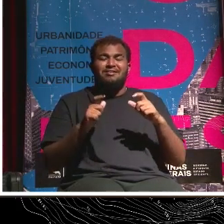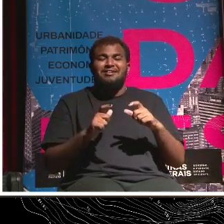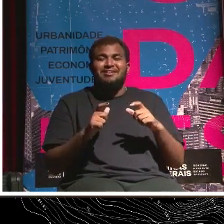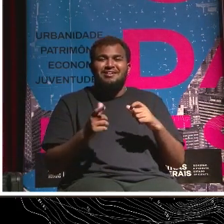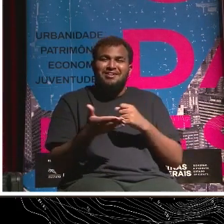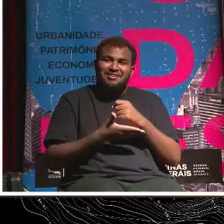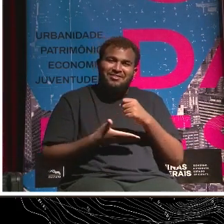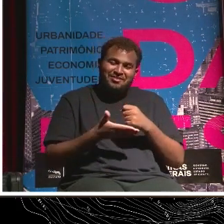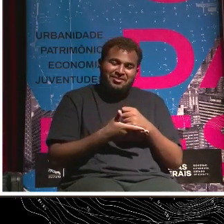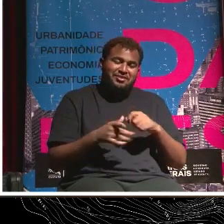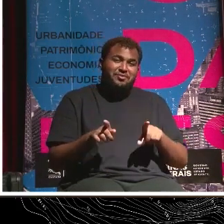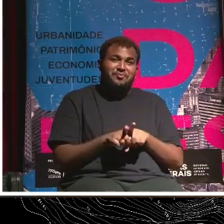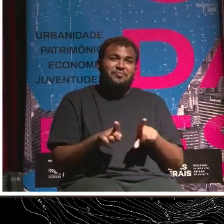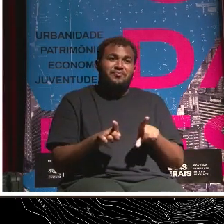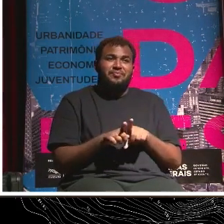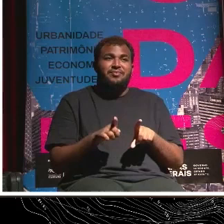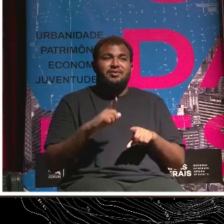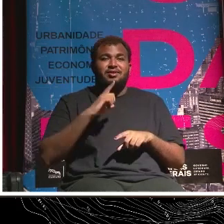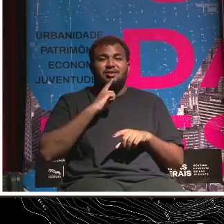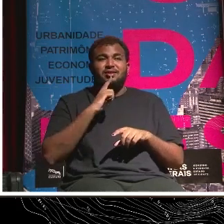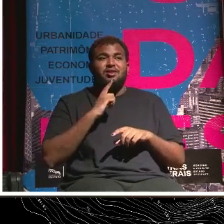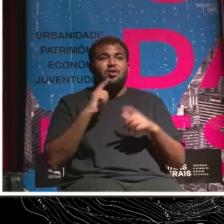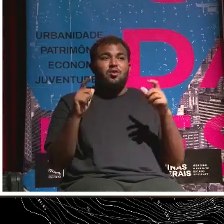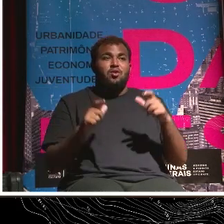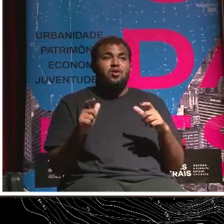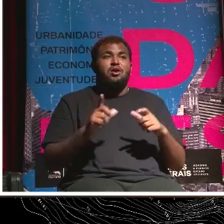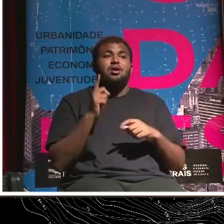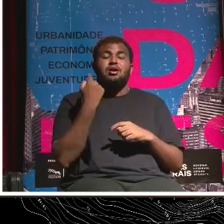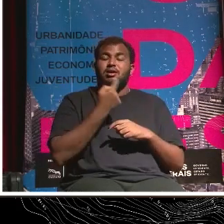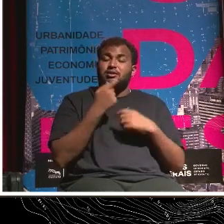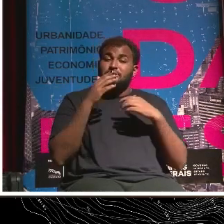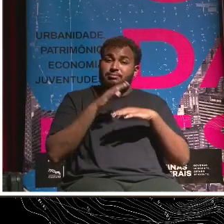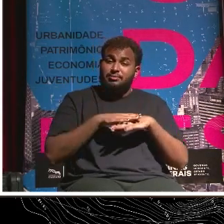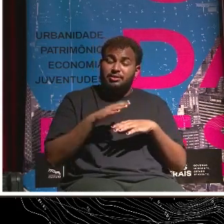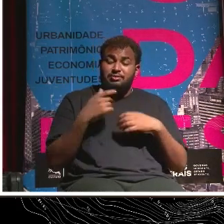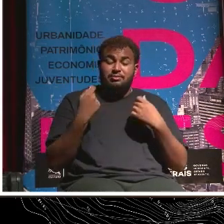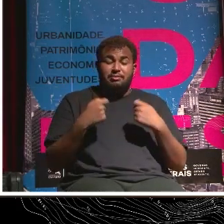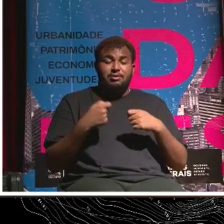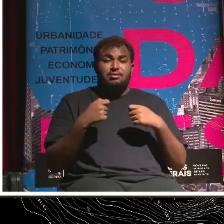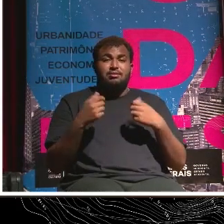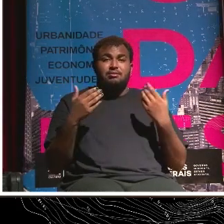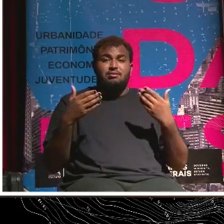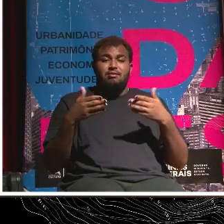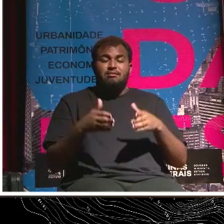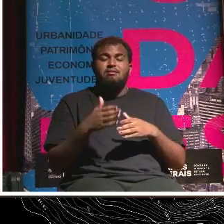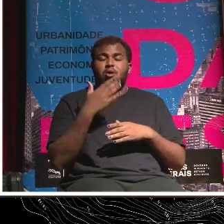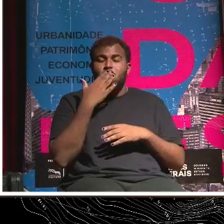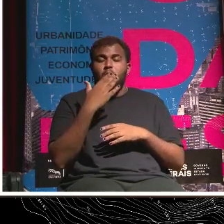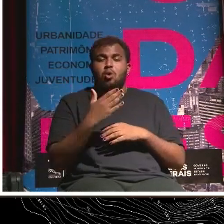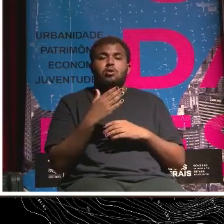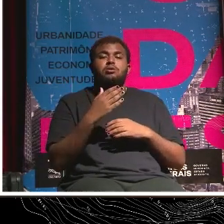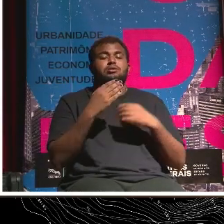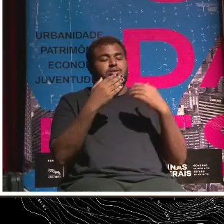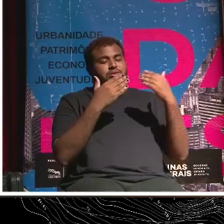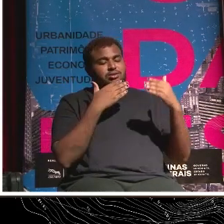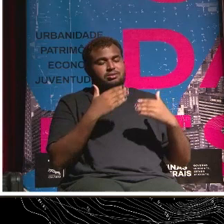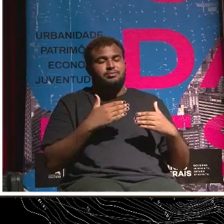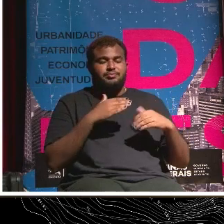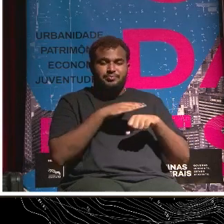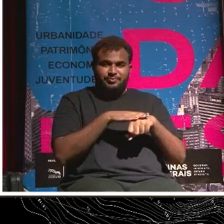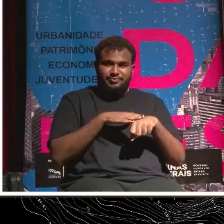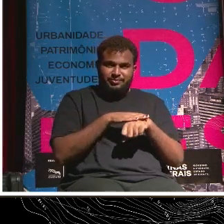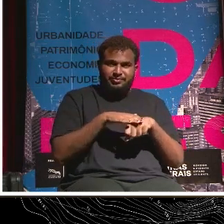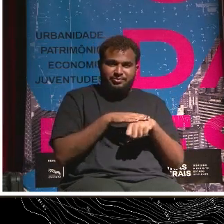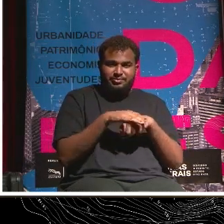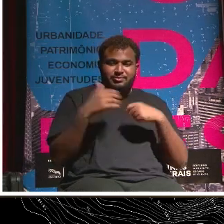também, por ativar aonde a gente mais precisa chegar, que é o debate, a conversa e a aproximação